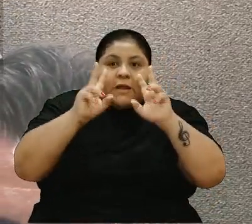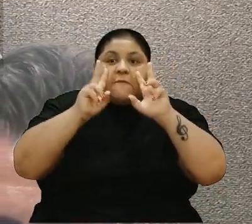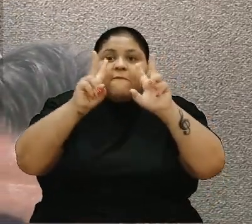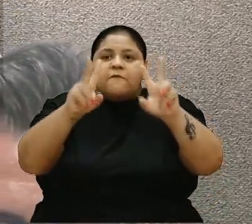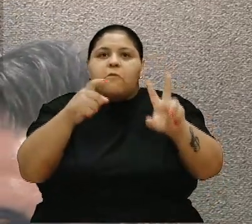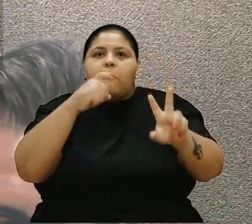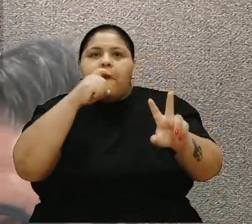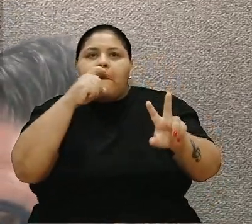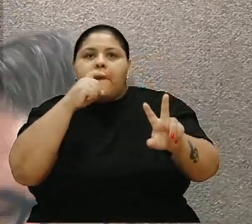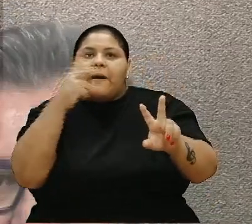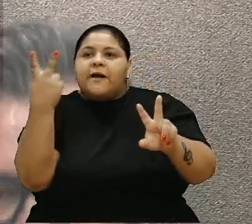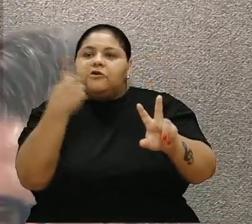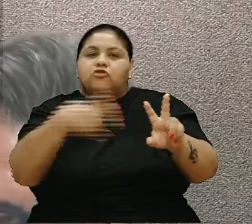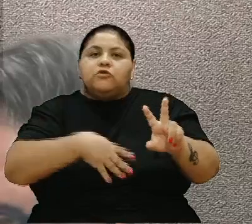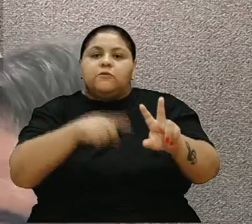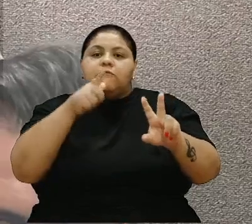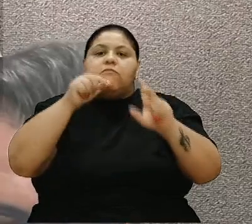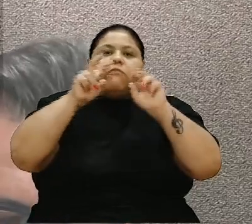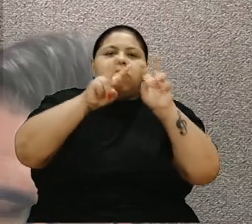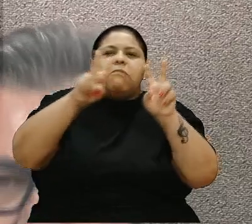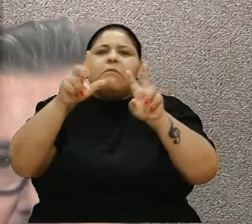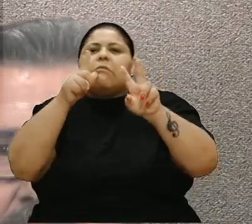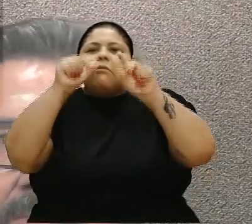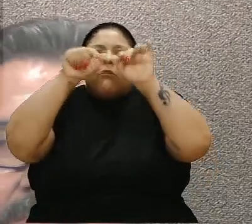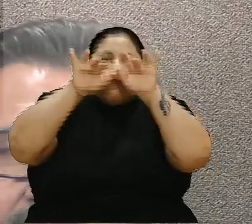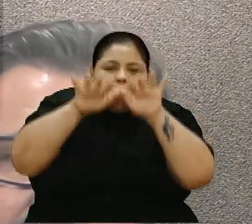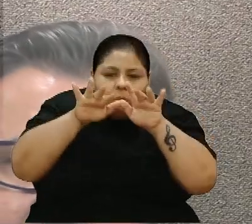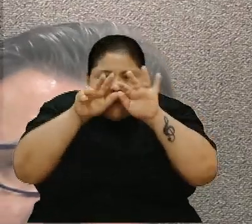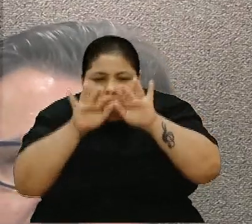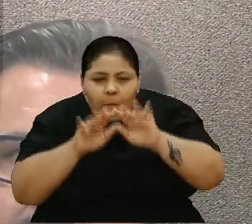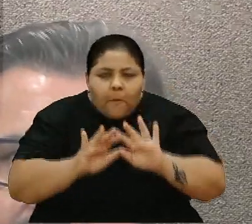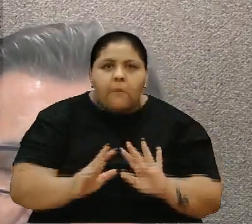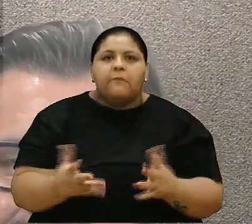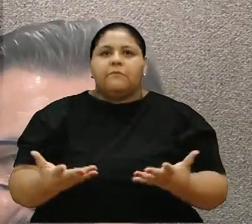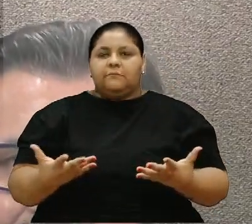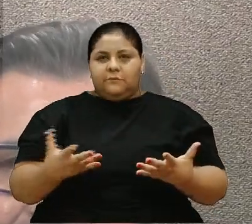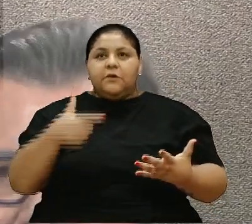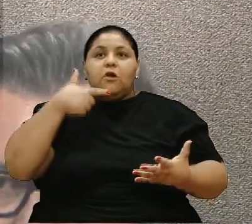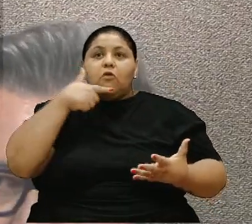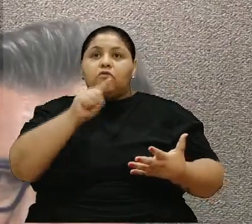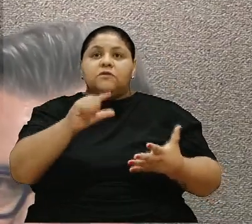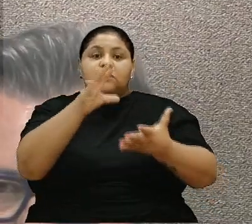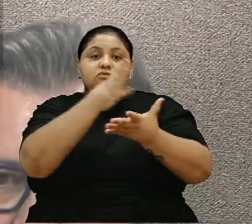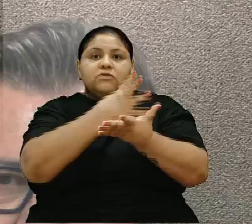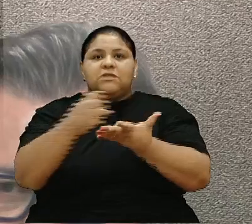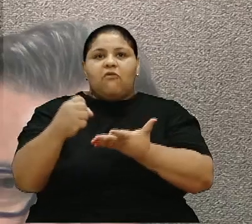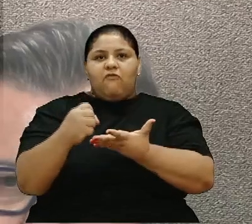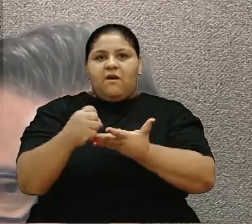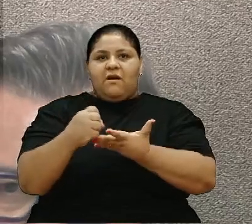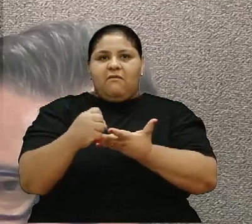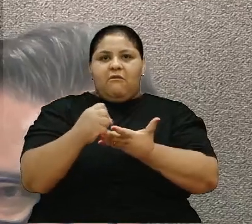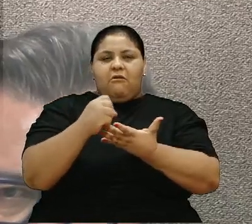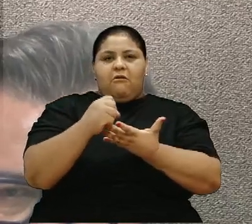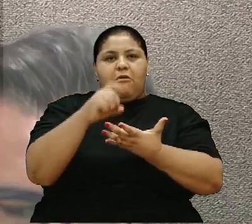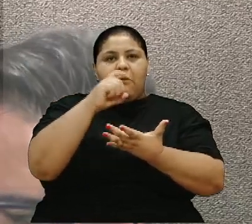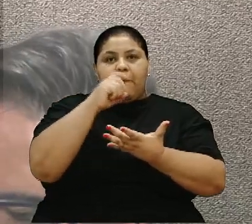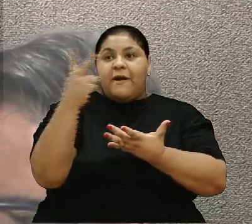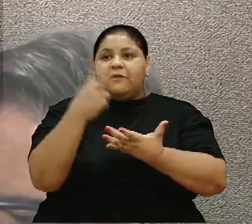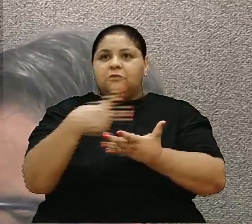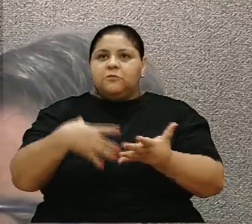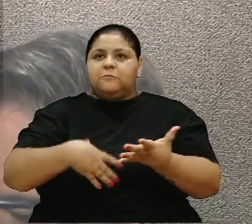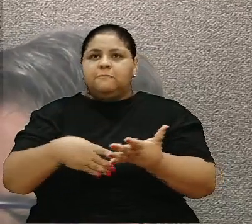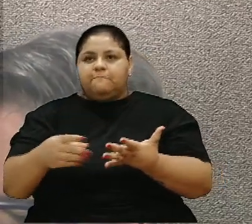talvez ele não conhecesse e veio a ter o óbito. Então, são essas situações que nos